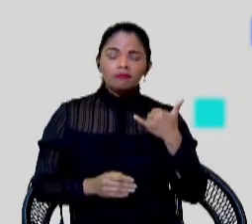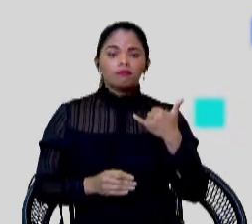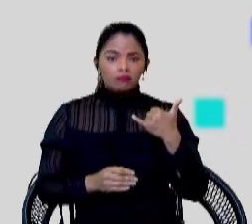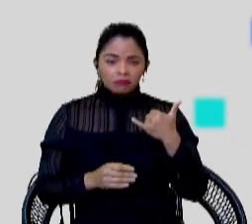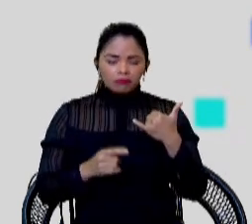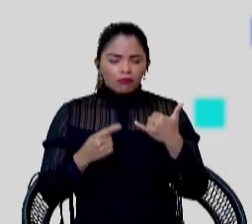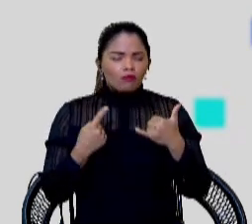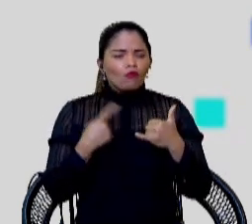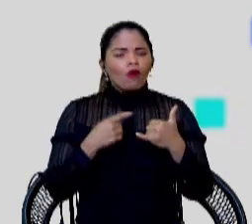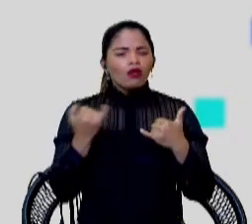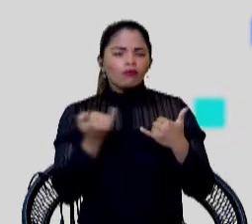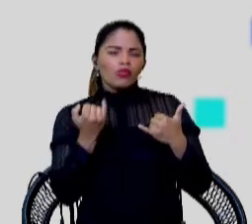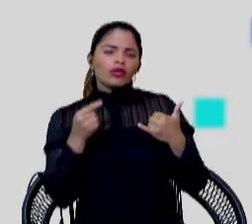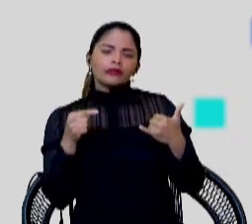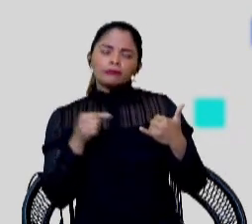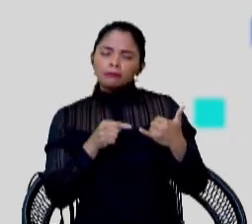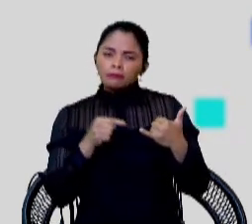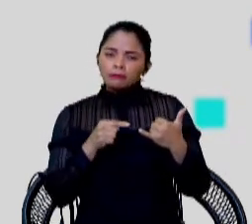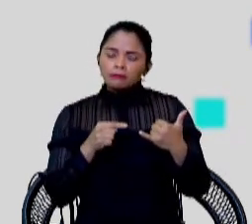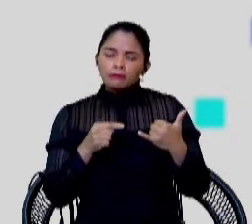que que isso é importante